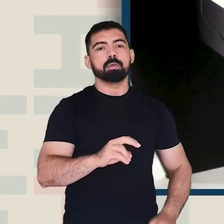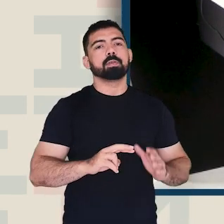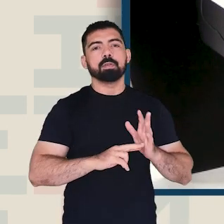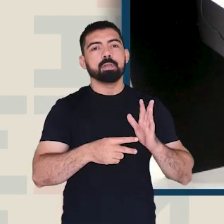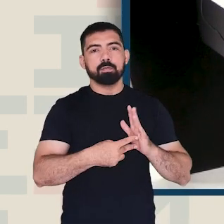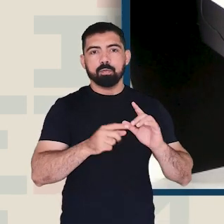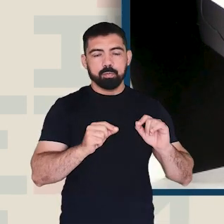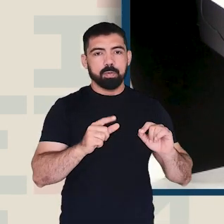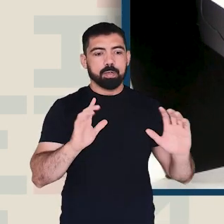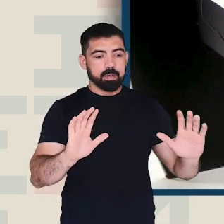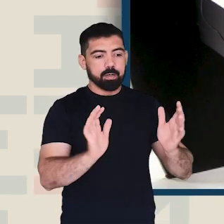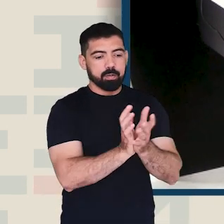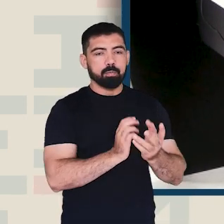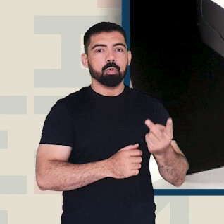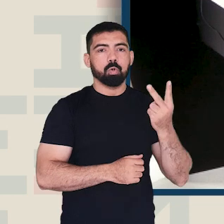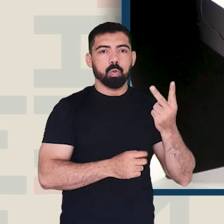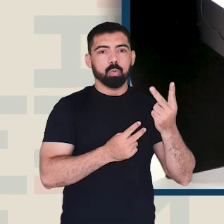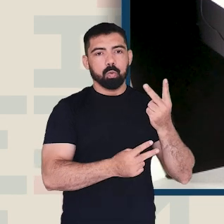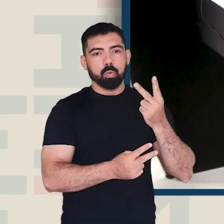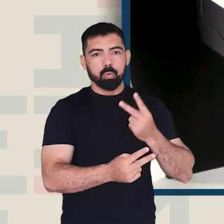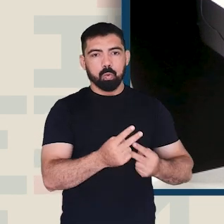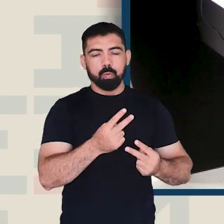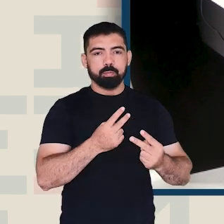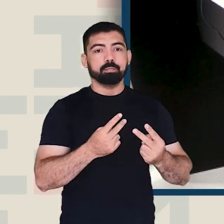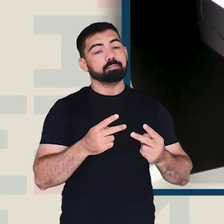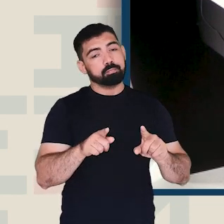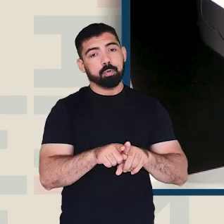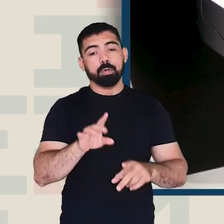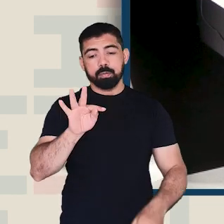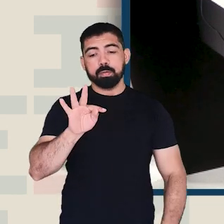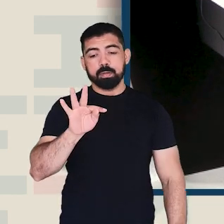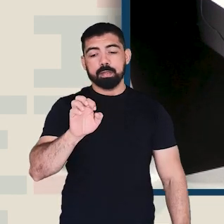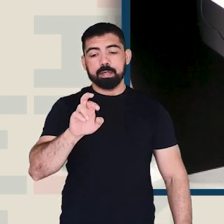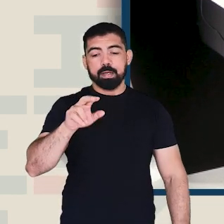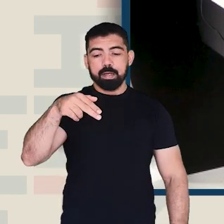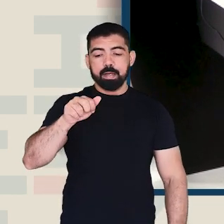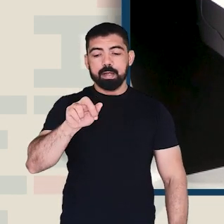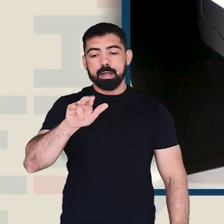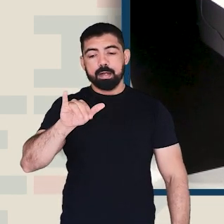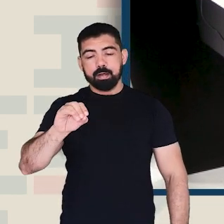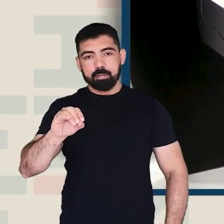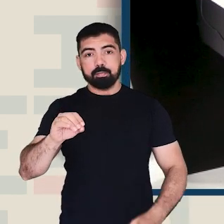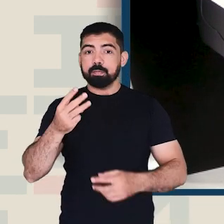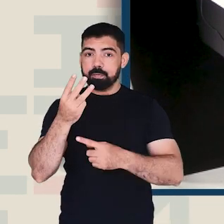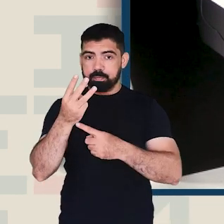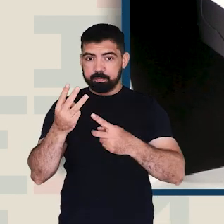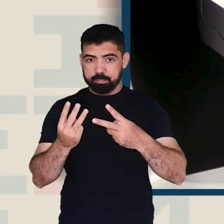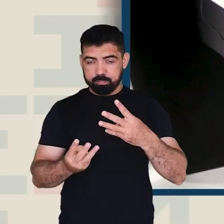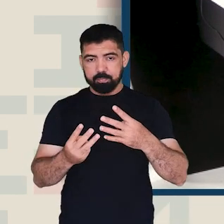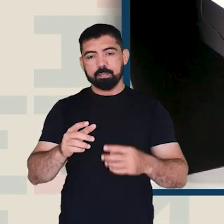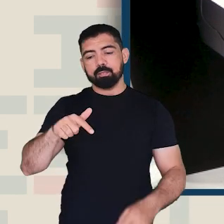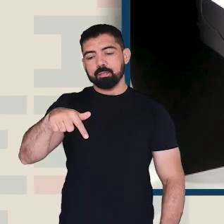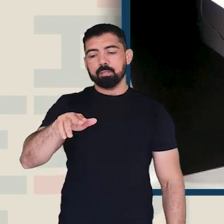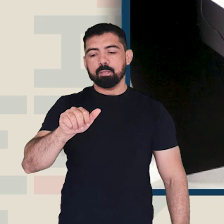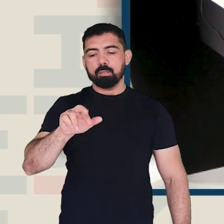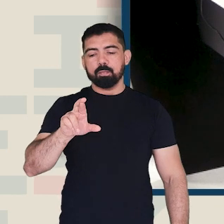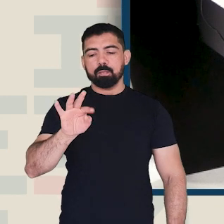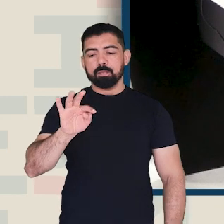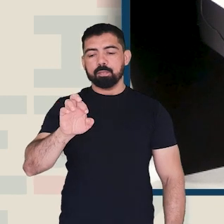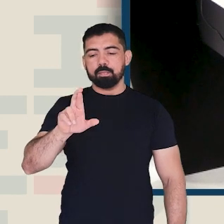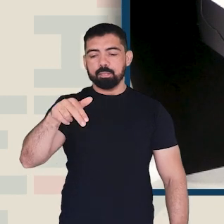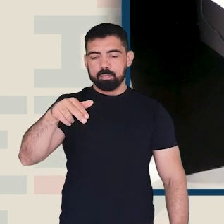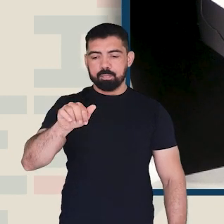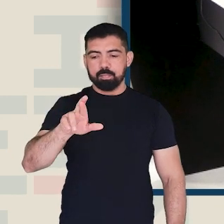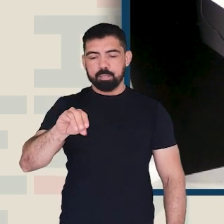compasso agrupado de 2 em 2 tempos. Compassos ternários, de 3 tempos, compassos quaternários de 4 tempos. Esses